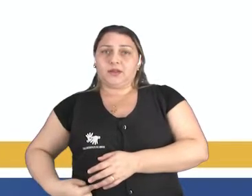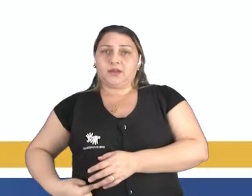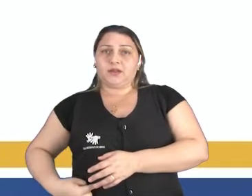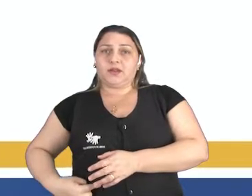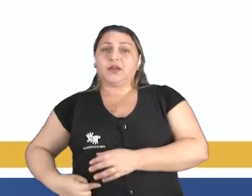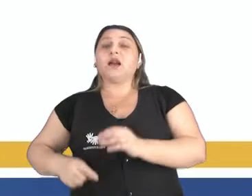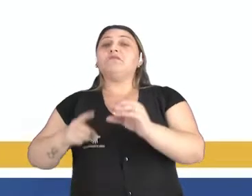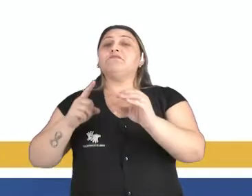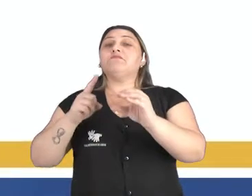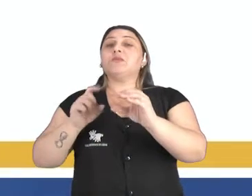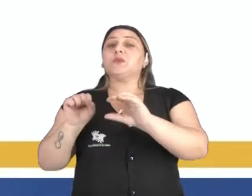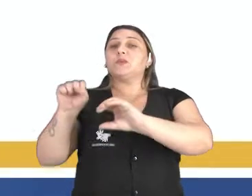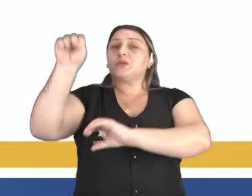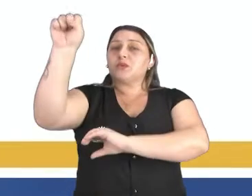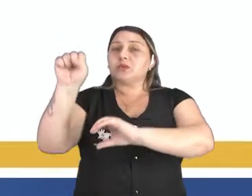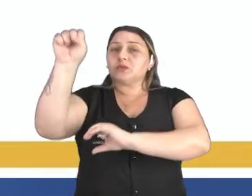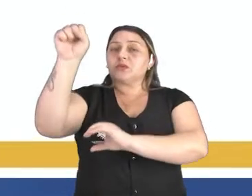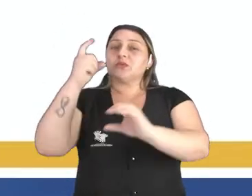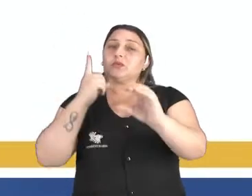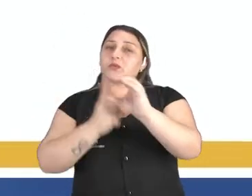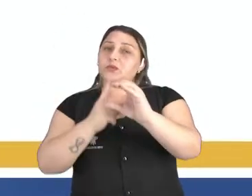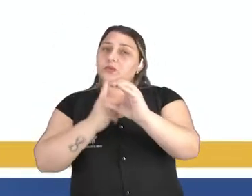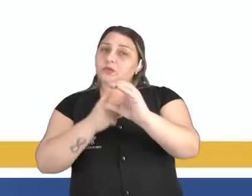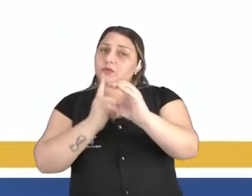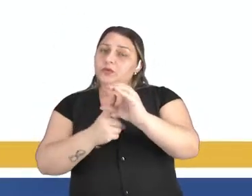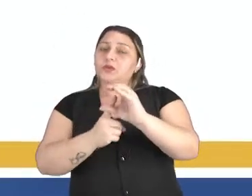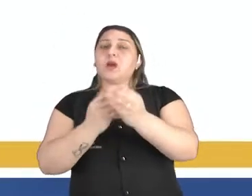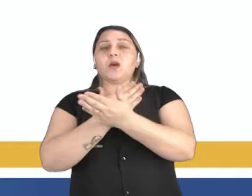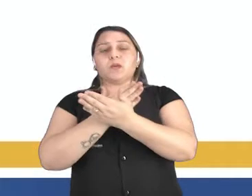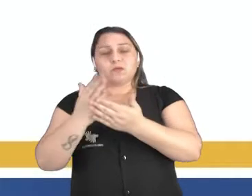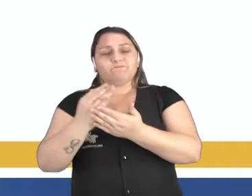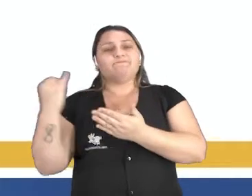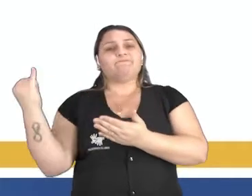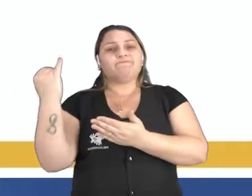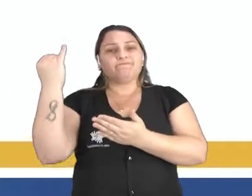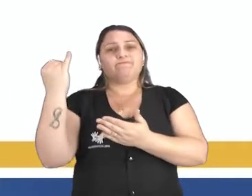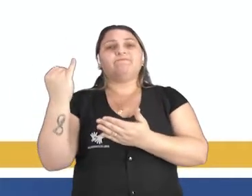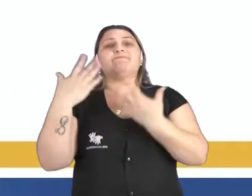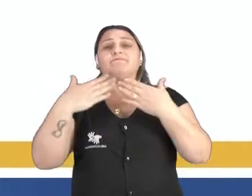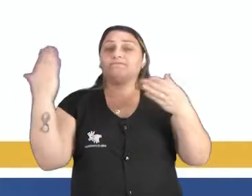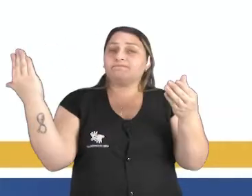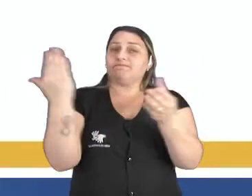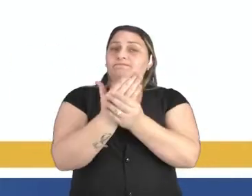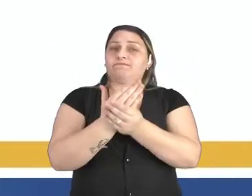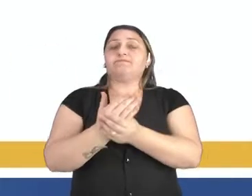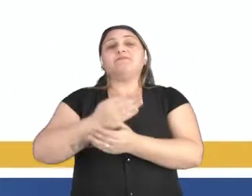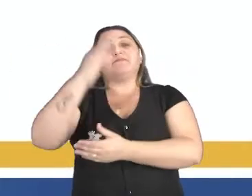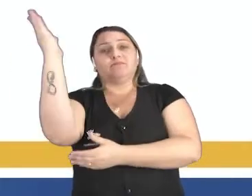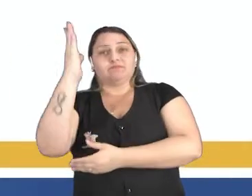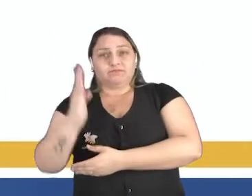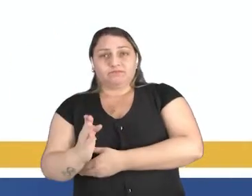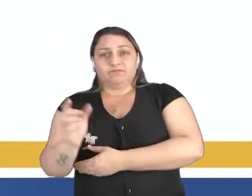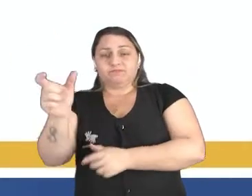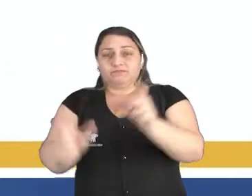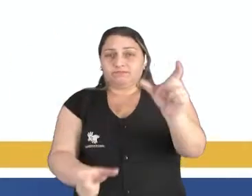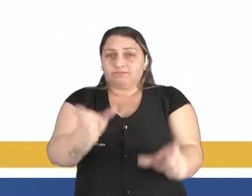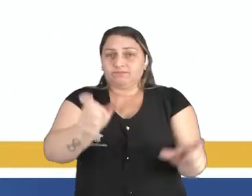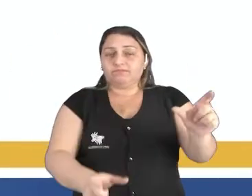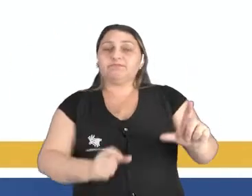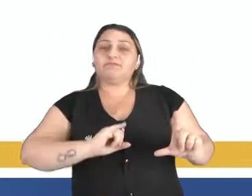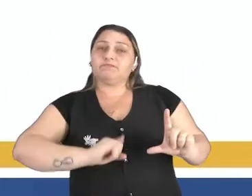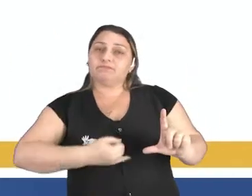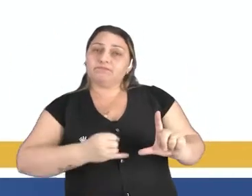também uma questão assim que foi essencial para ele começar a receber alguns protestos, né, da elite brasileira, é que o